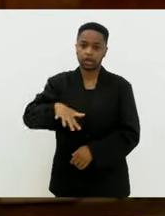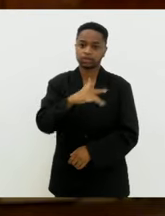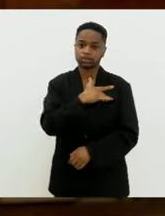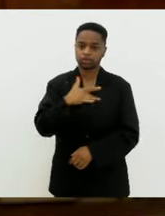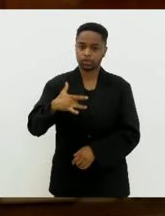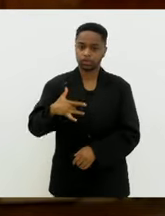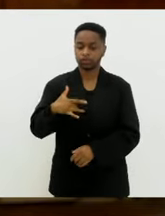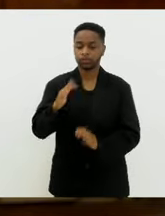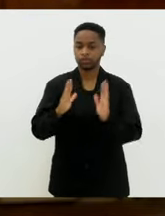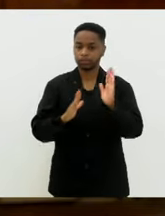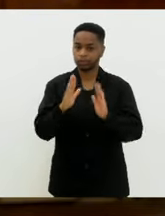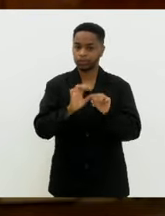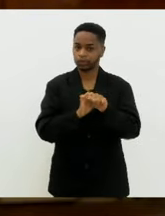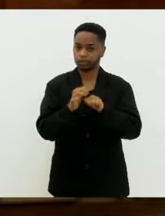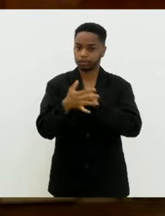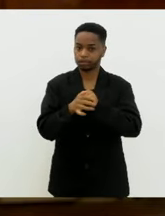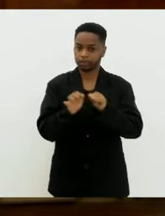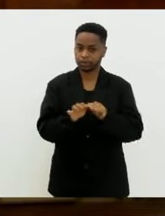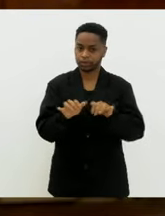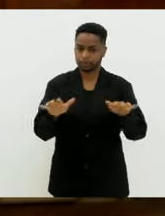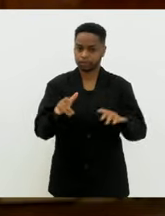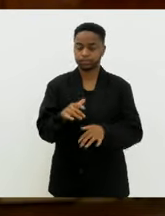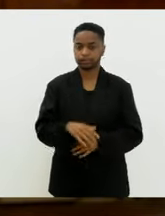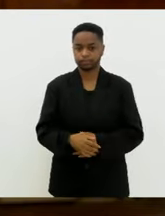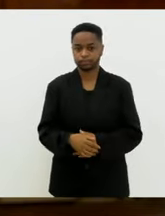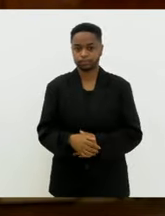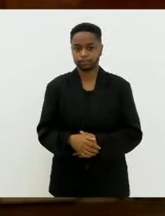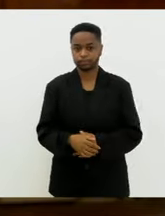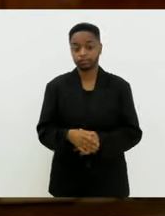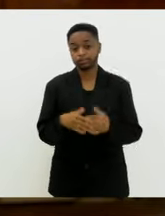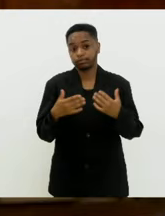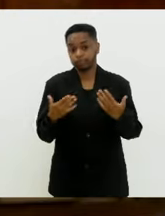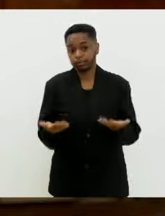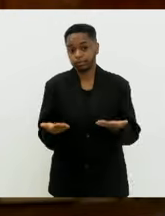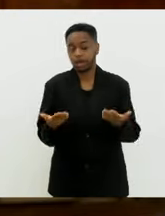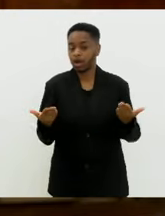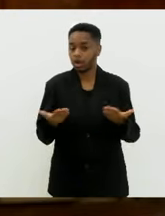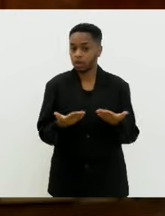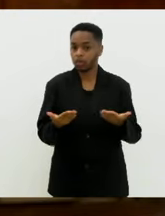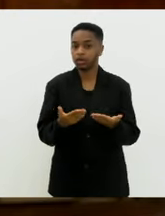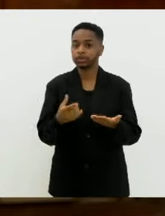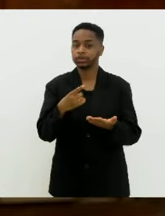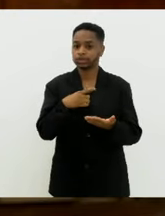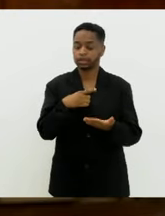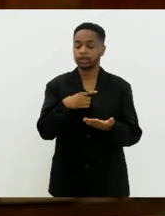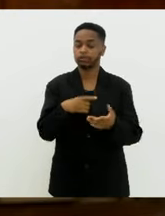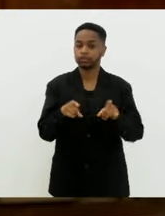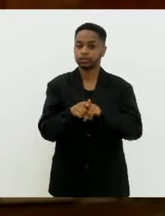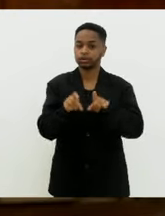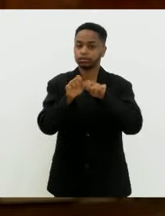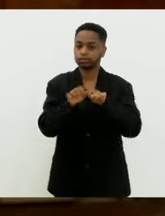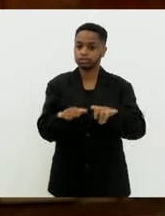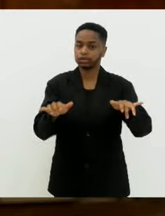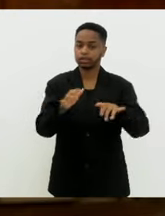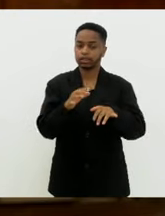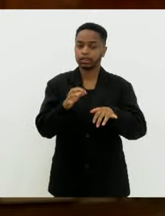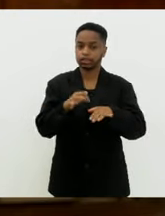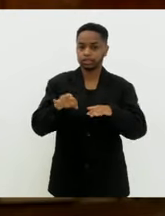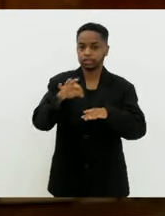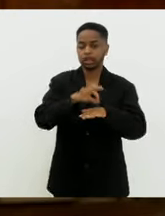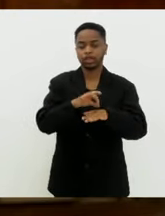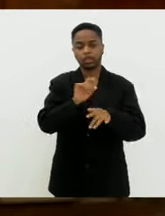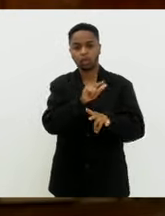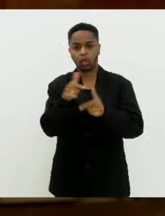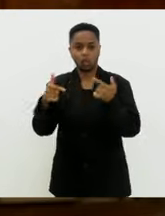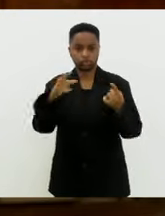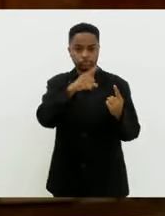plena pandemia da Covid-19. Mas agora a gente está aí numa epidemia de dengue, zika, chikungunya,